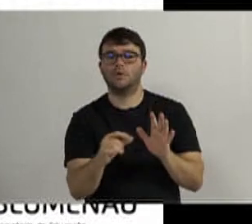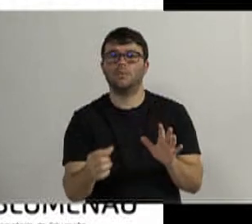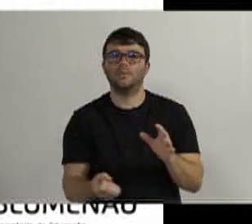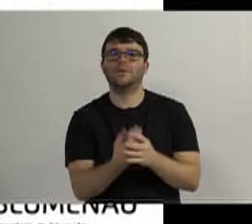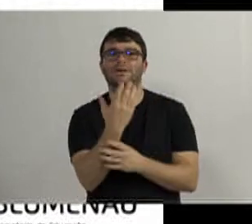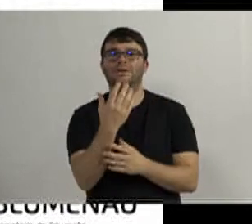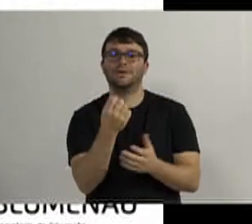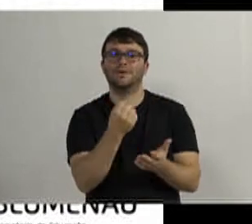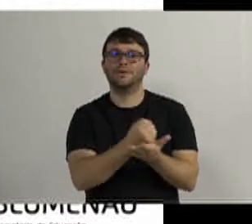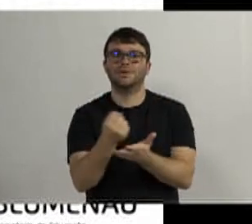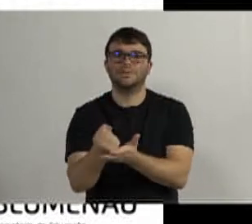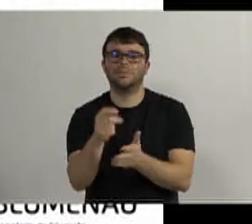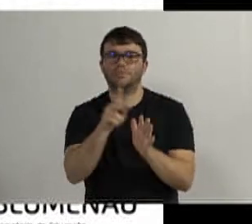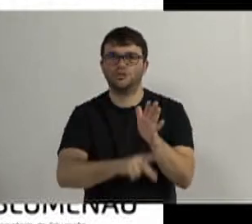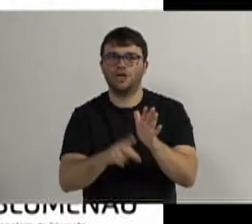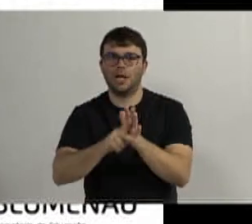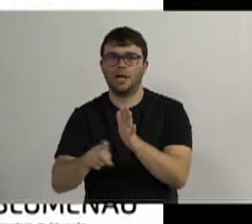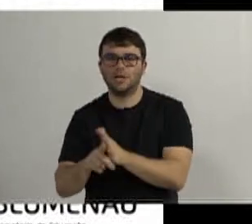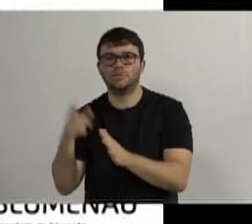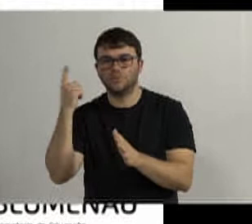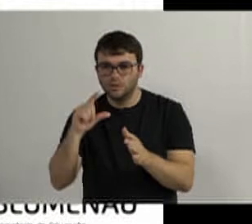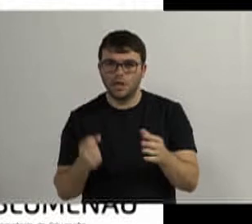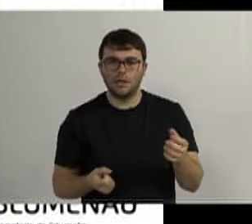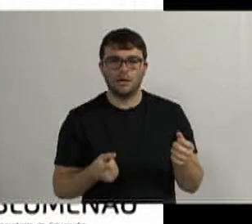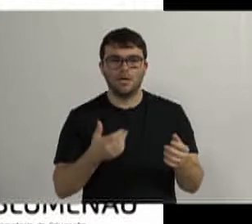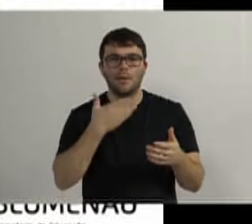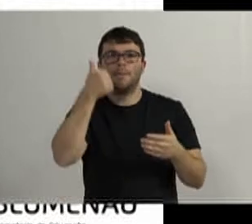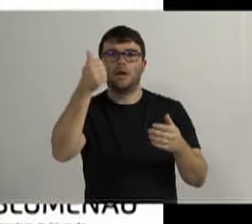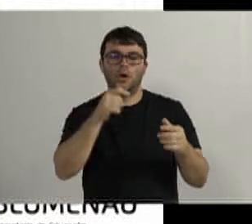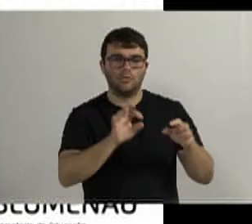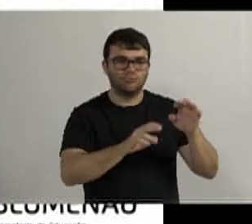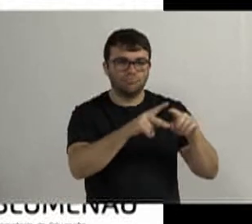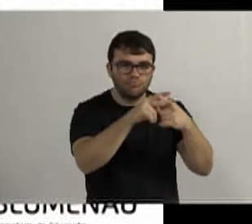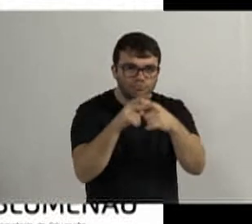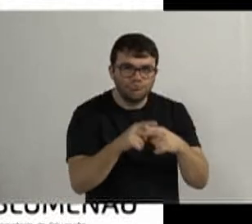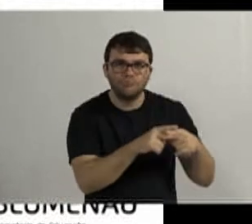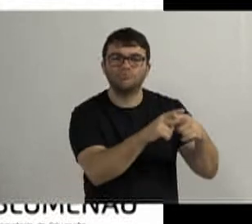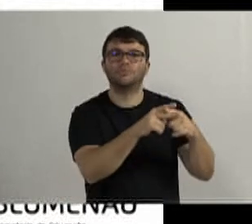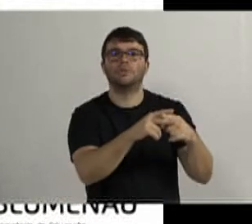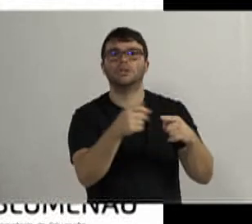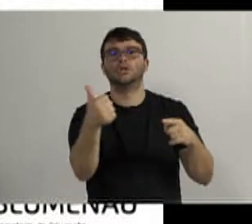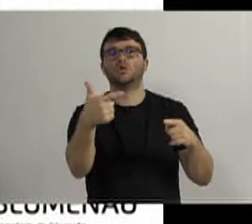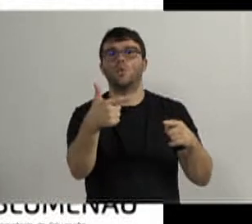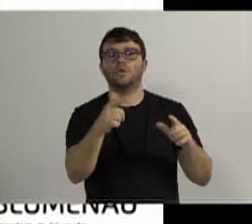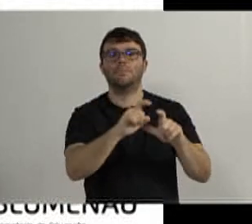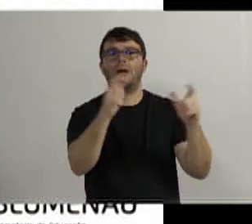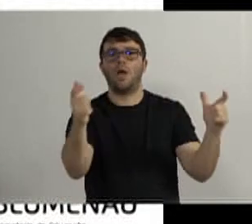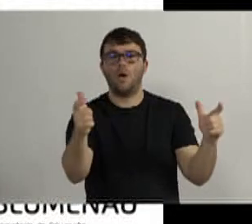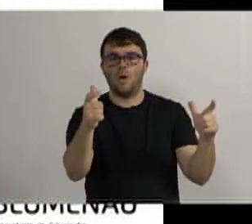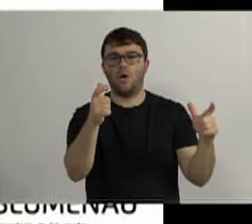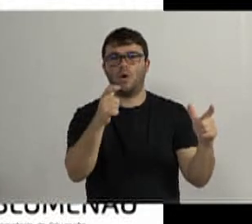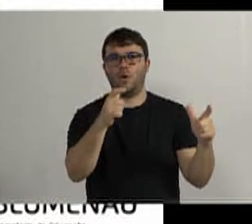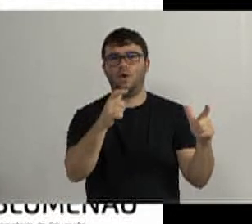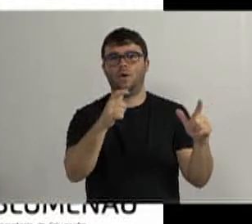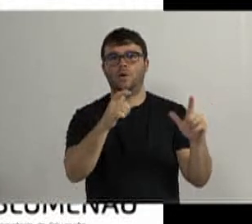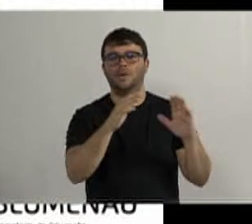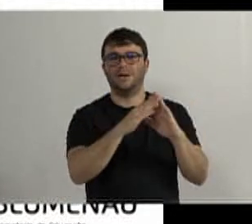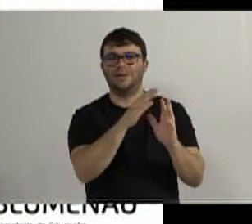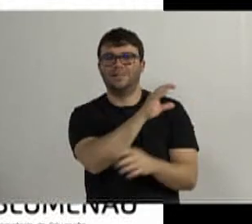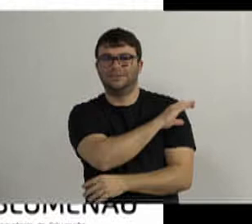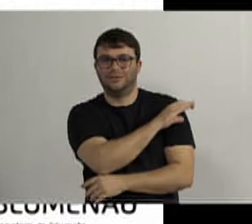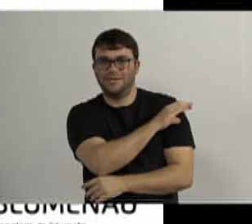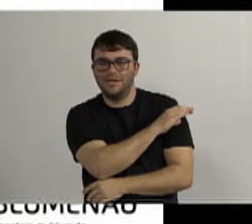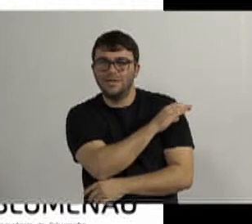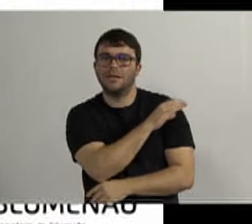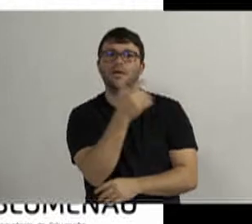projetos para revitalização das 12 maiores unidades escolares que elas exigem é muito mais complexo envolve toda